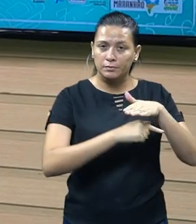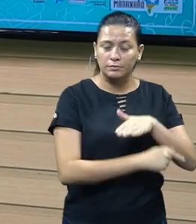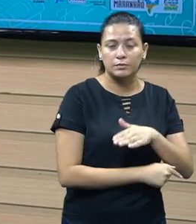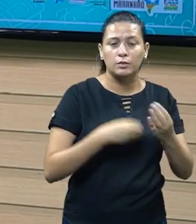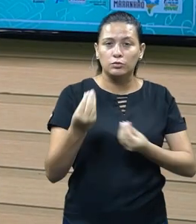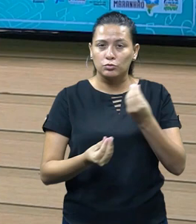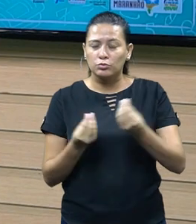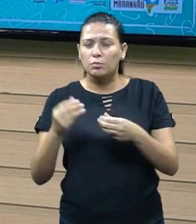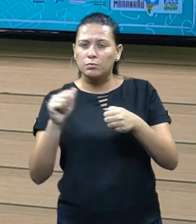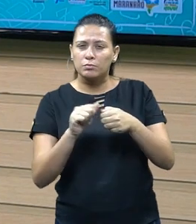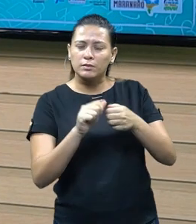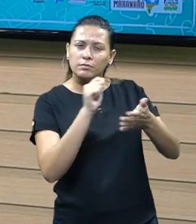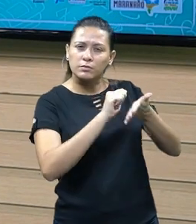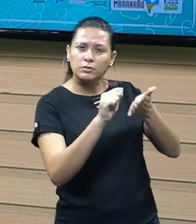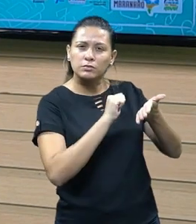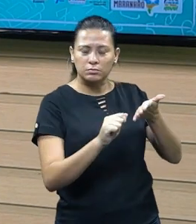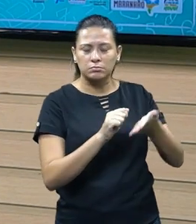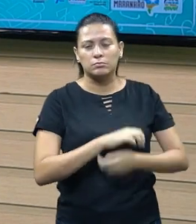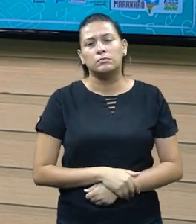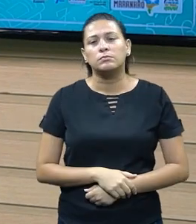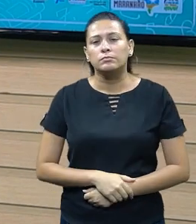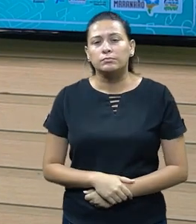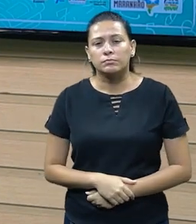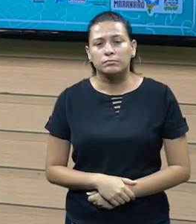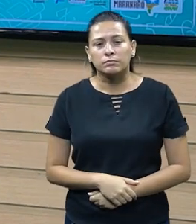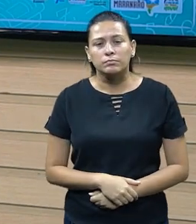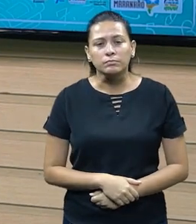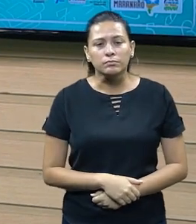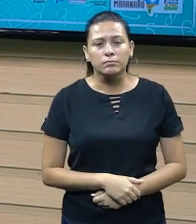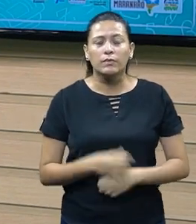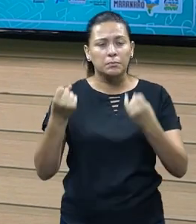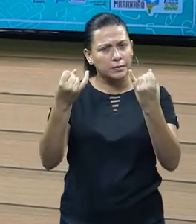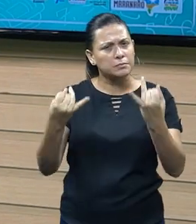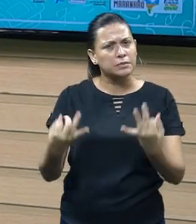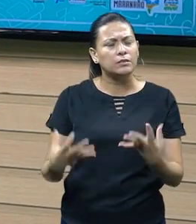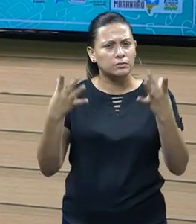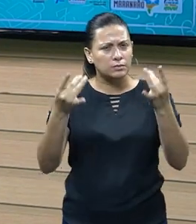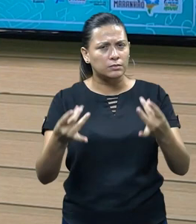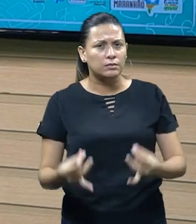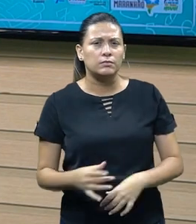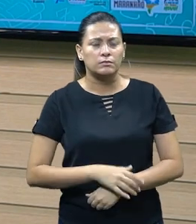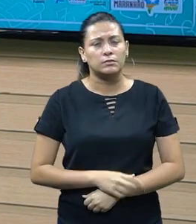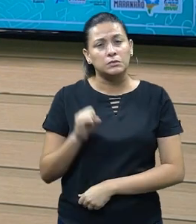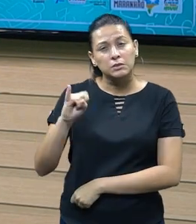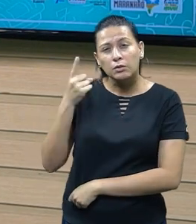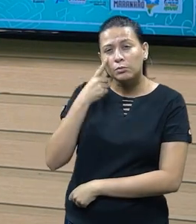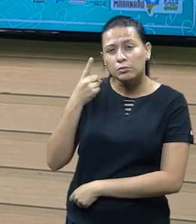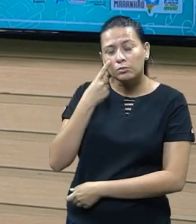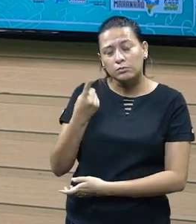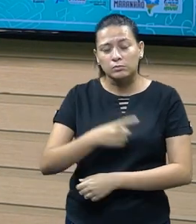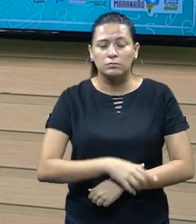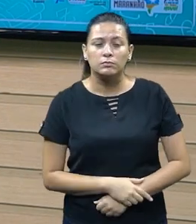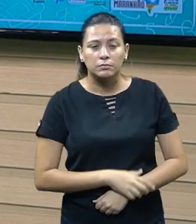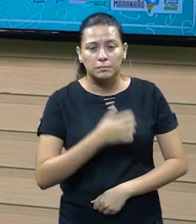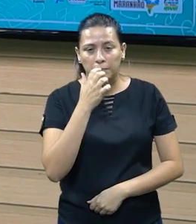um pouco mais aprofundado sobre como fazer fichamento e fechamento acadêmico né bem ao explicativo se restou dúvida aí